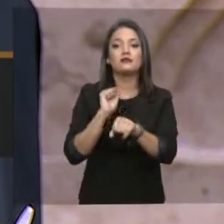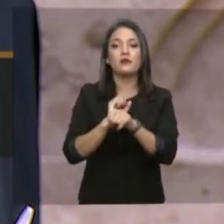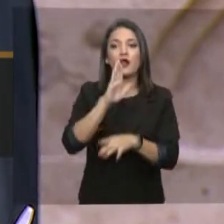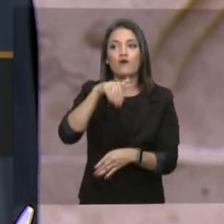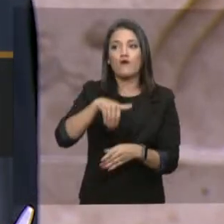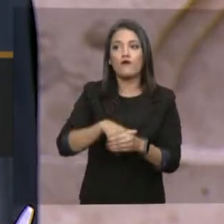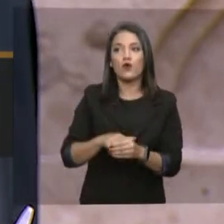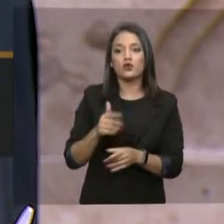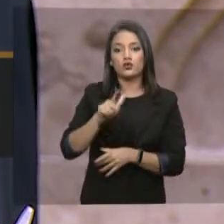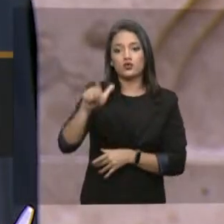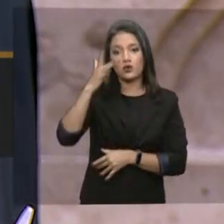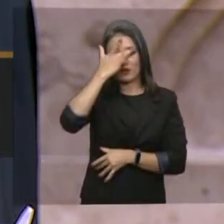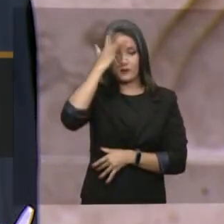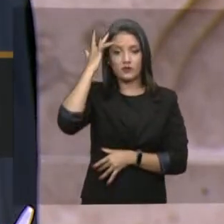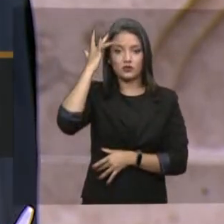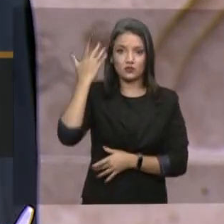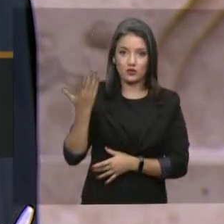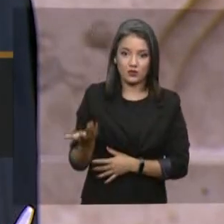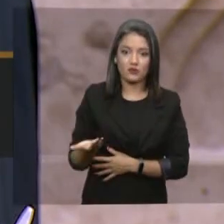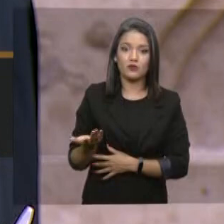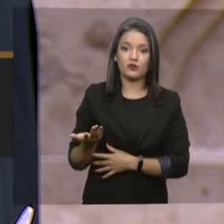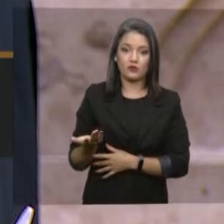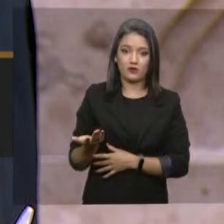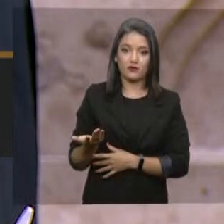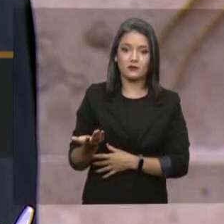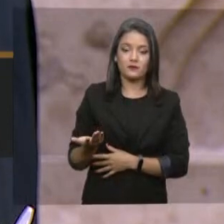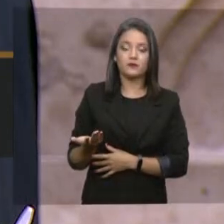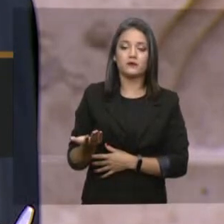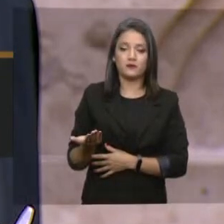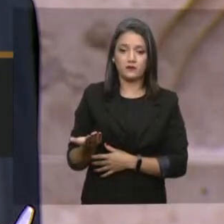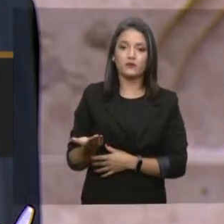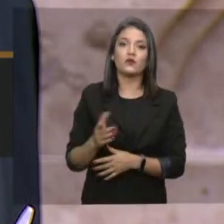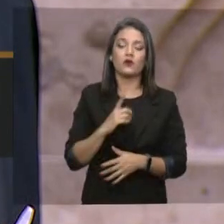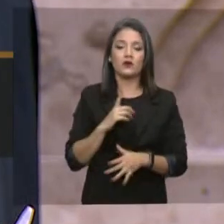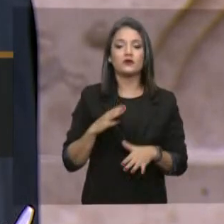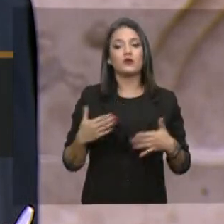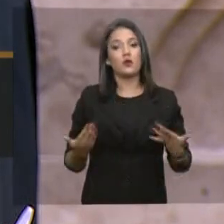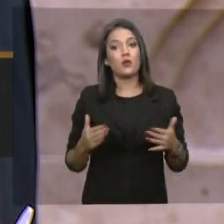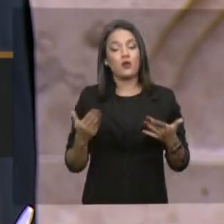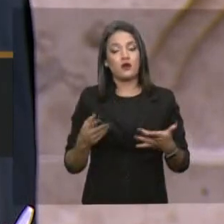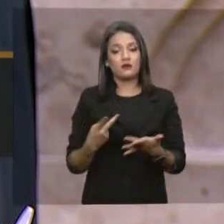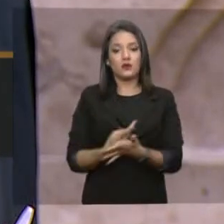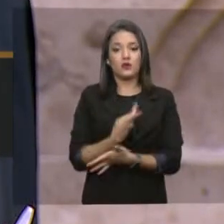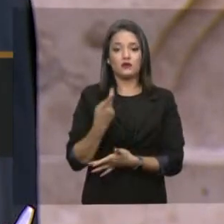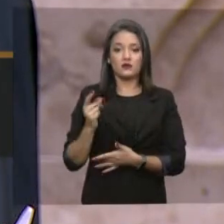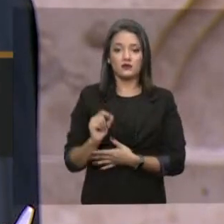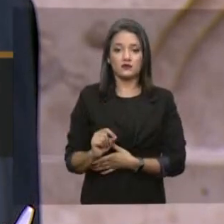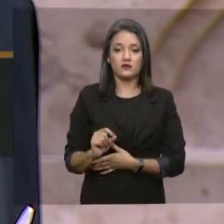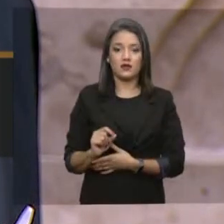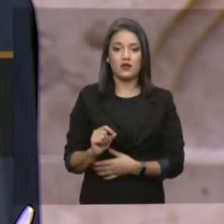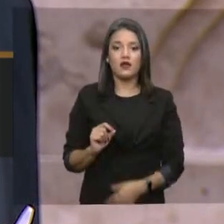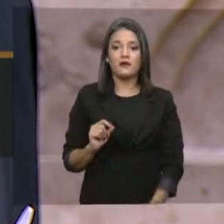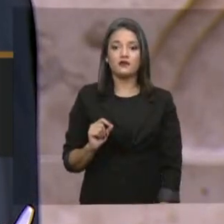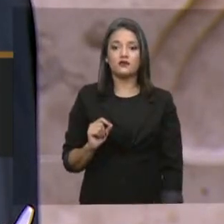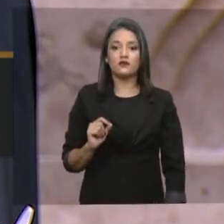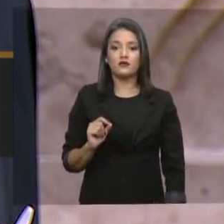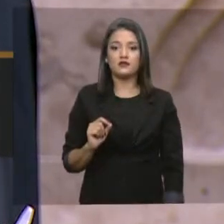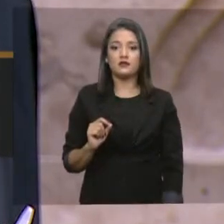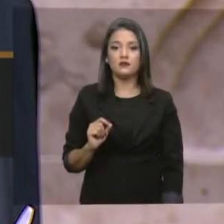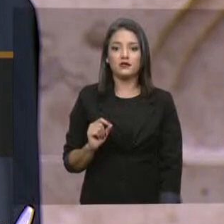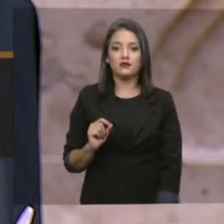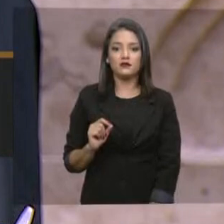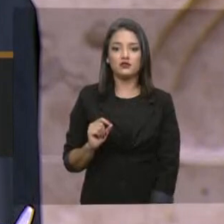de outro, casos de empate insuperável, quando, por alguma razão, digo, impedimento,